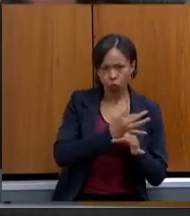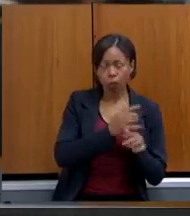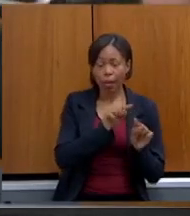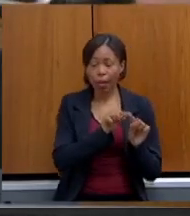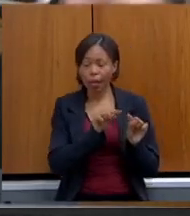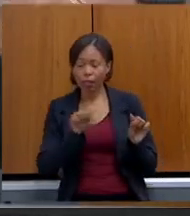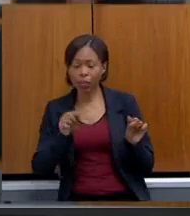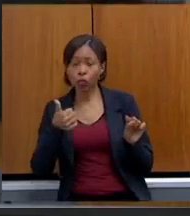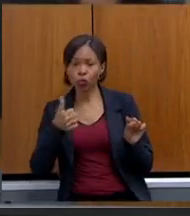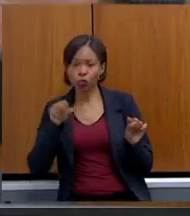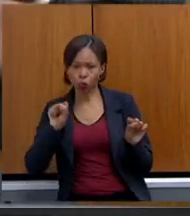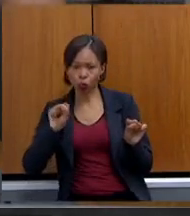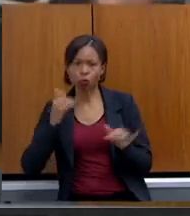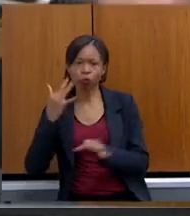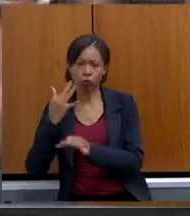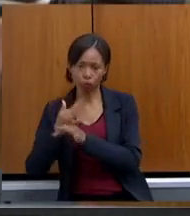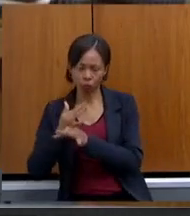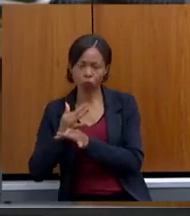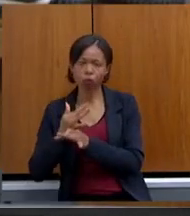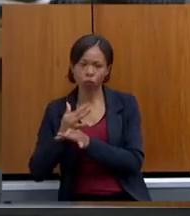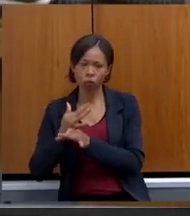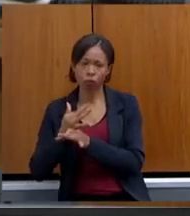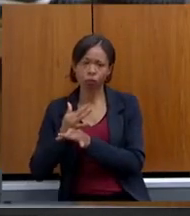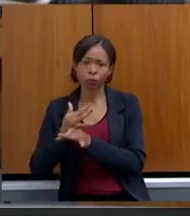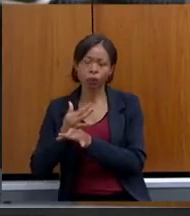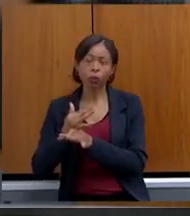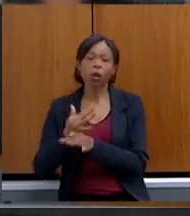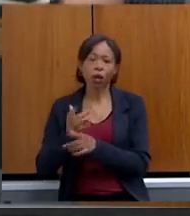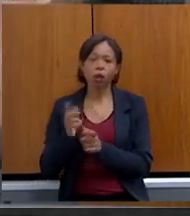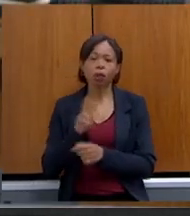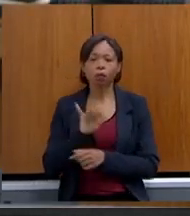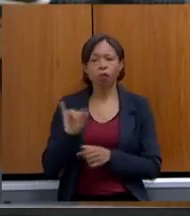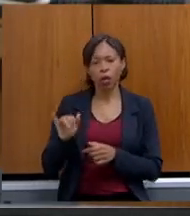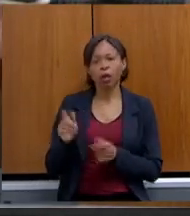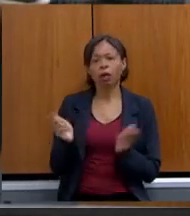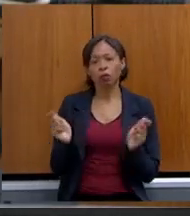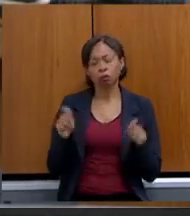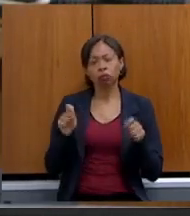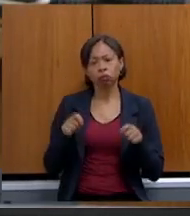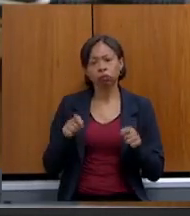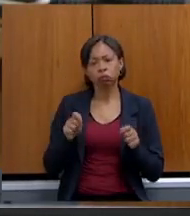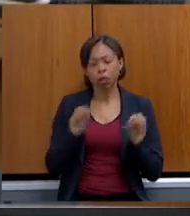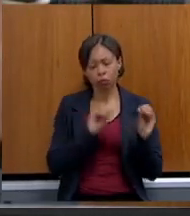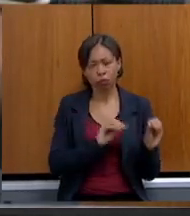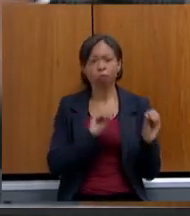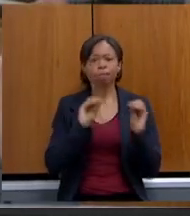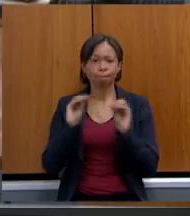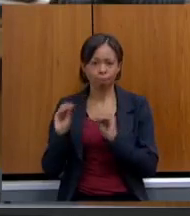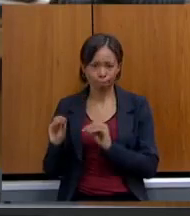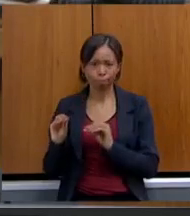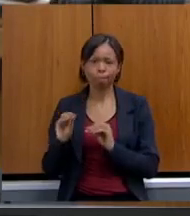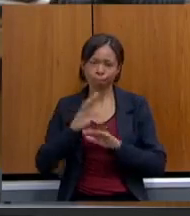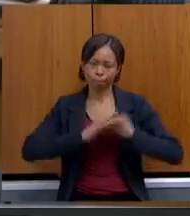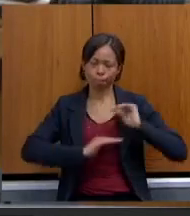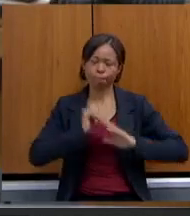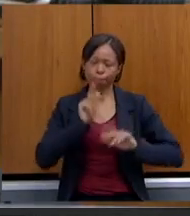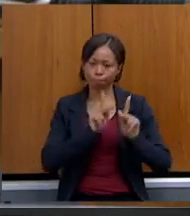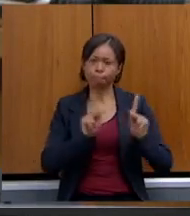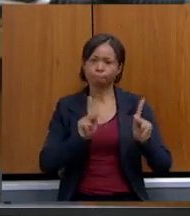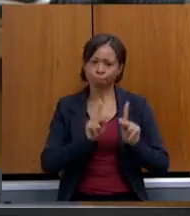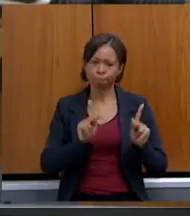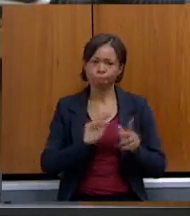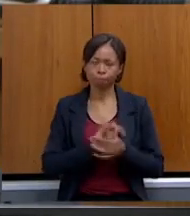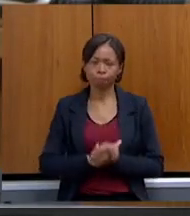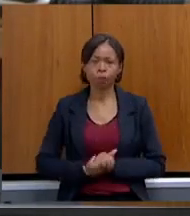segunda onda de movimentação a partir da da locação desse profissionais do primeiro processo ainda tem condição de